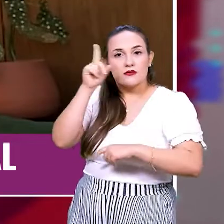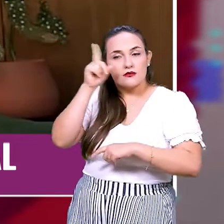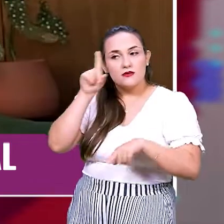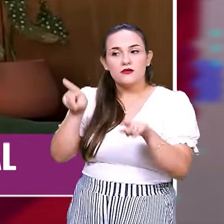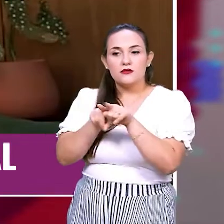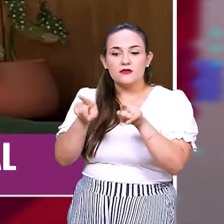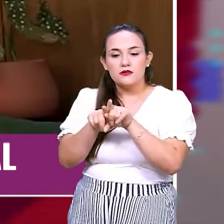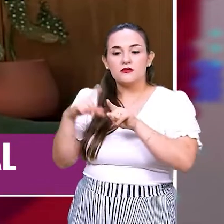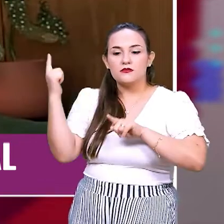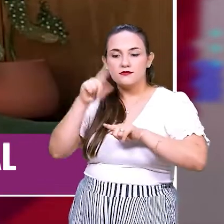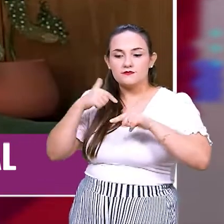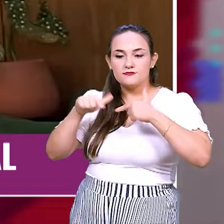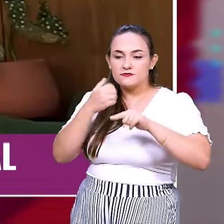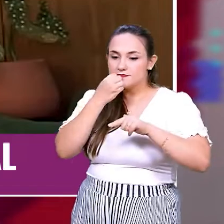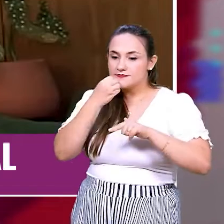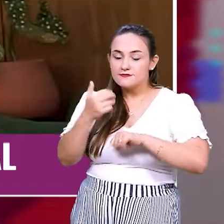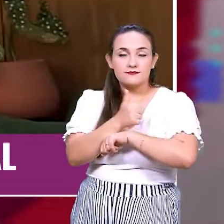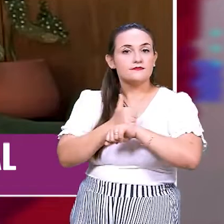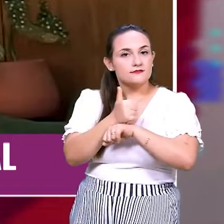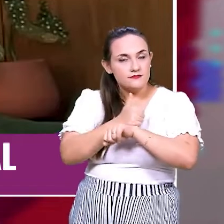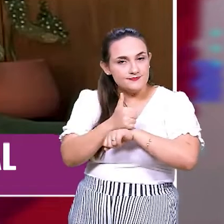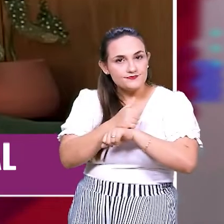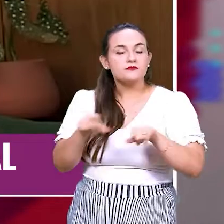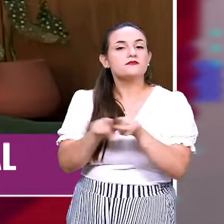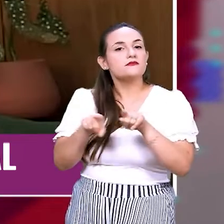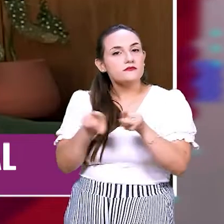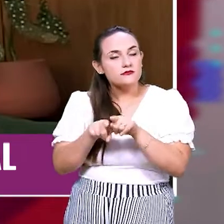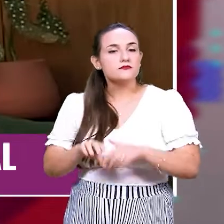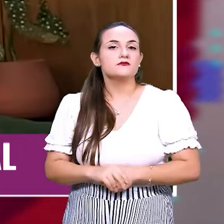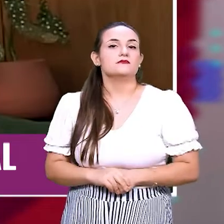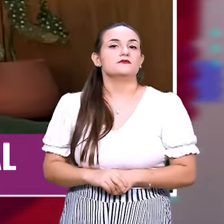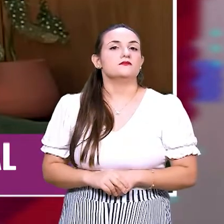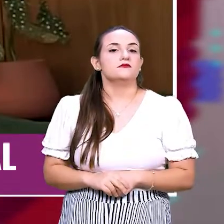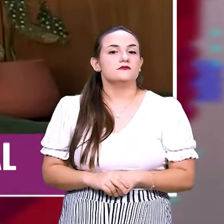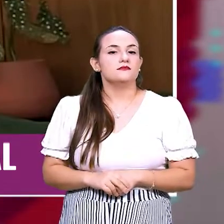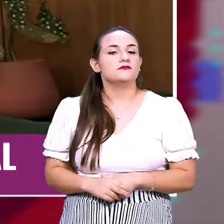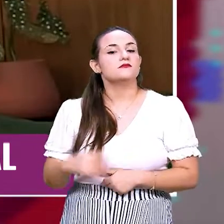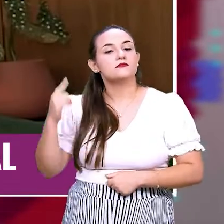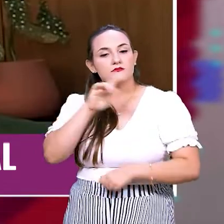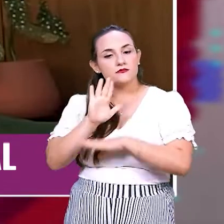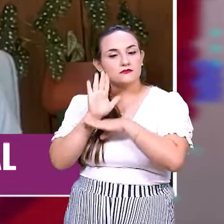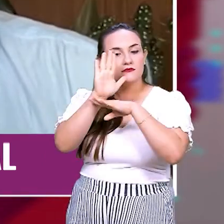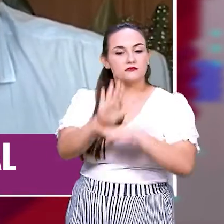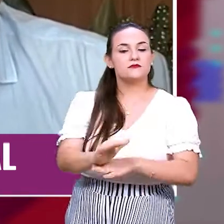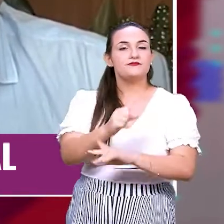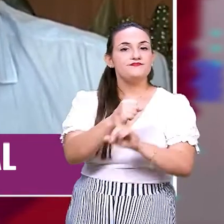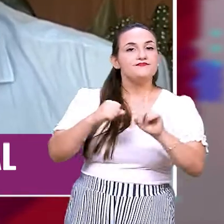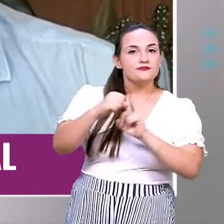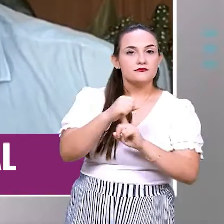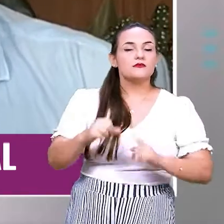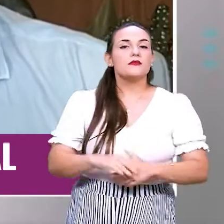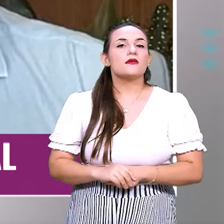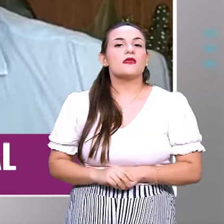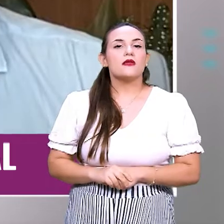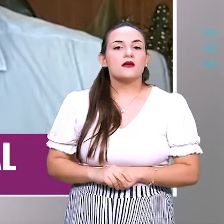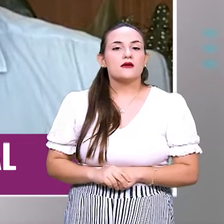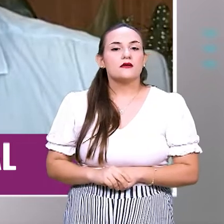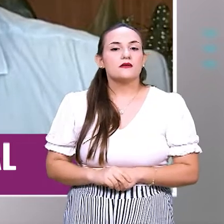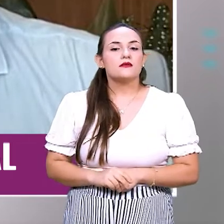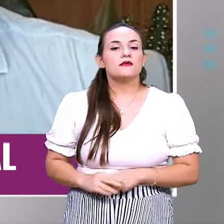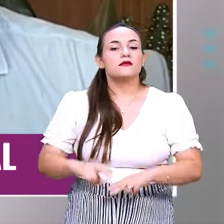capacidade de trabalhar de maneira frutífera e a capacidade de poder contribuir com a sociedade.